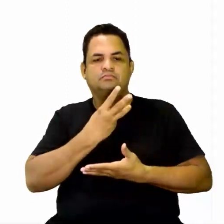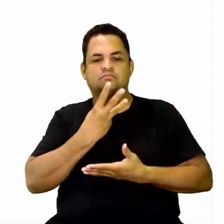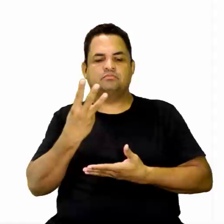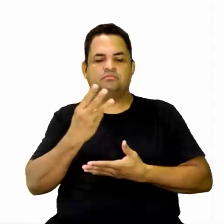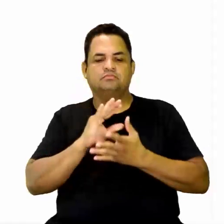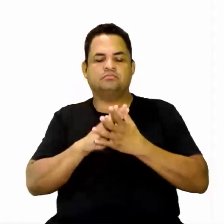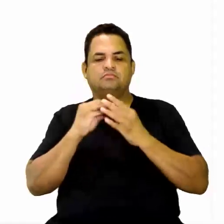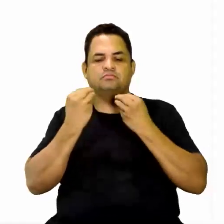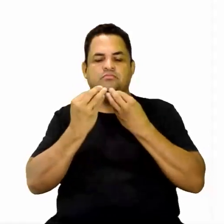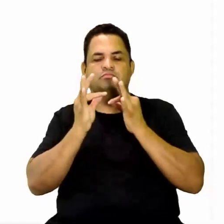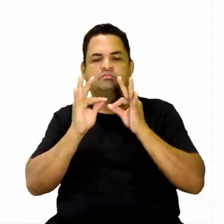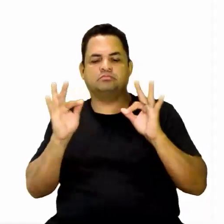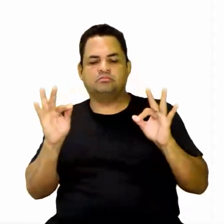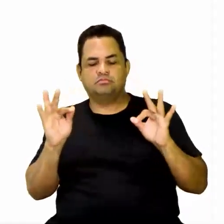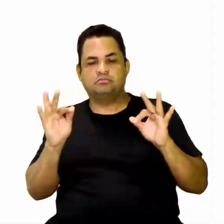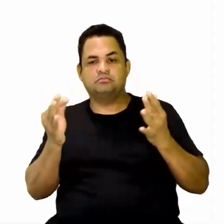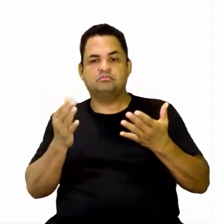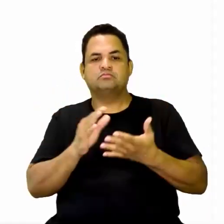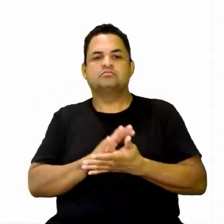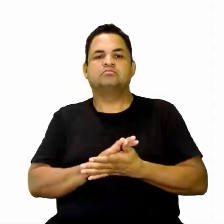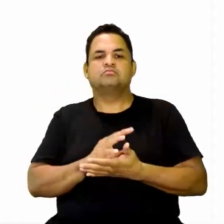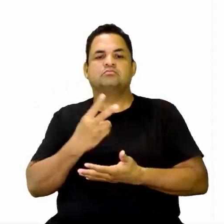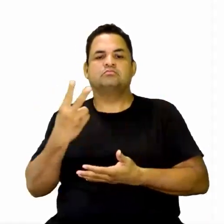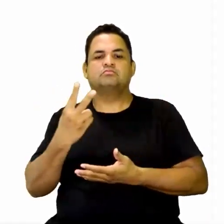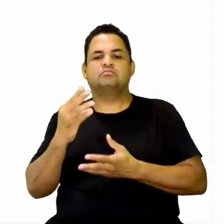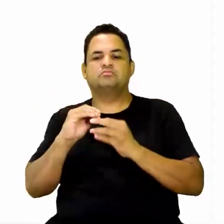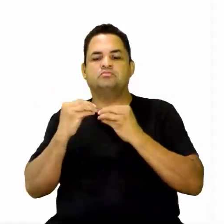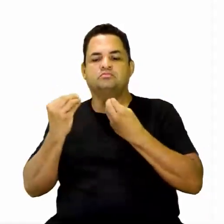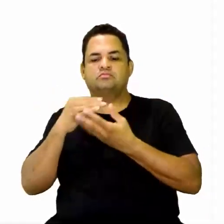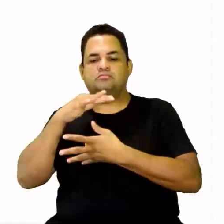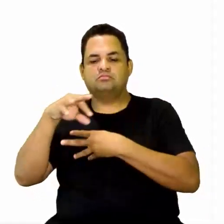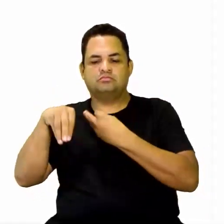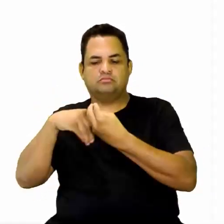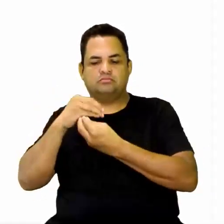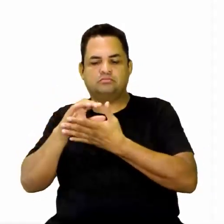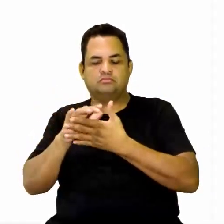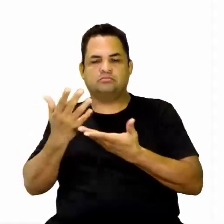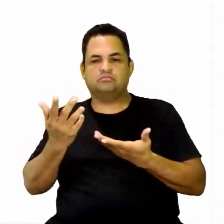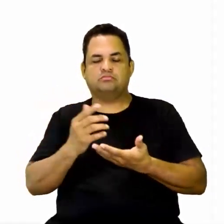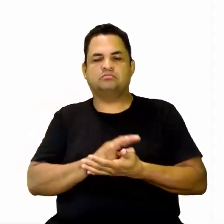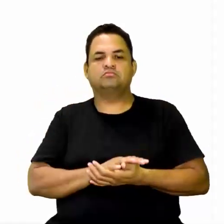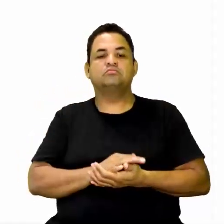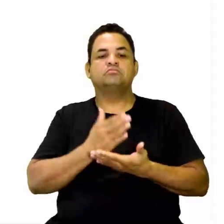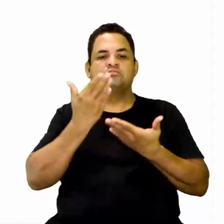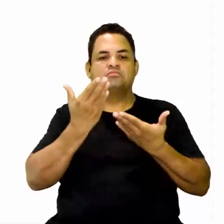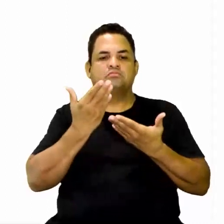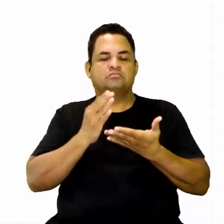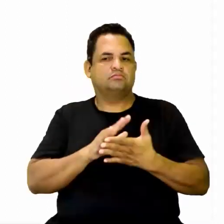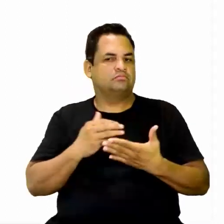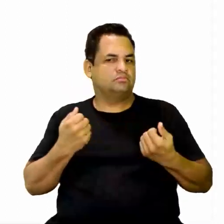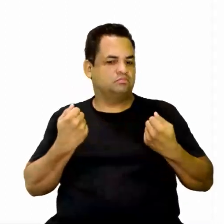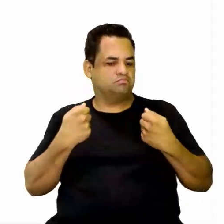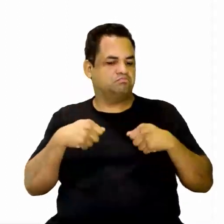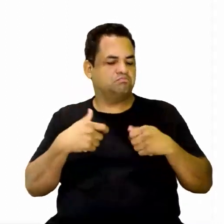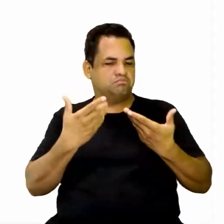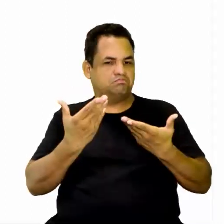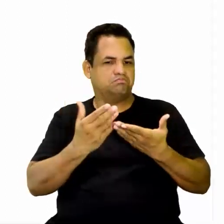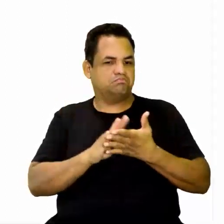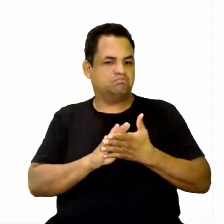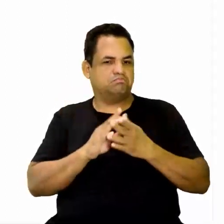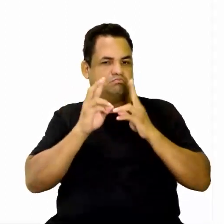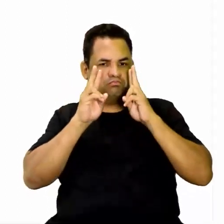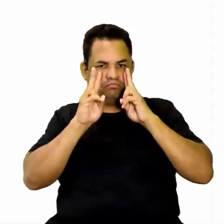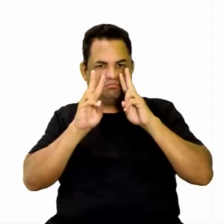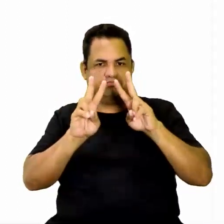substâncias simples e 2 substâncias compostas? Será que dá para você